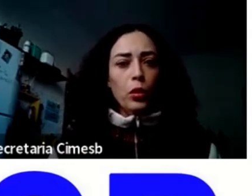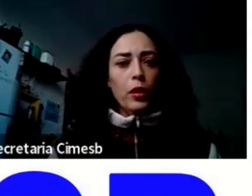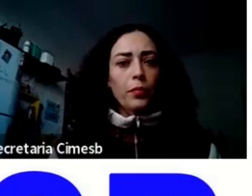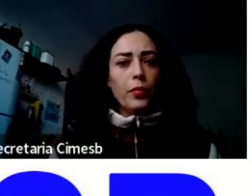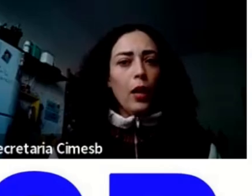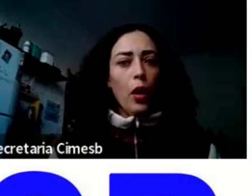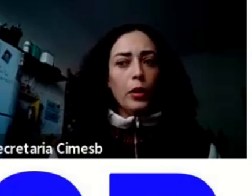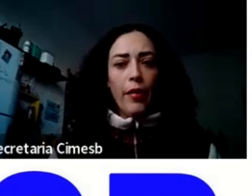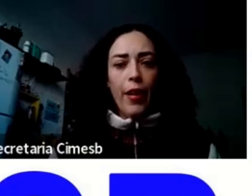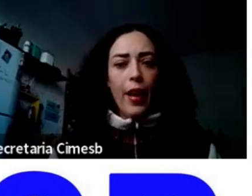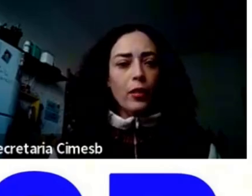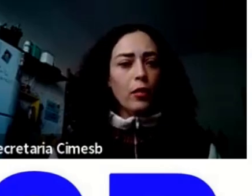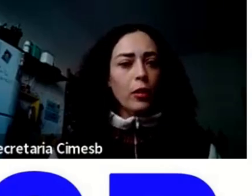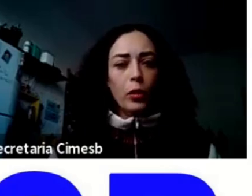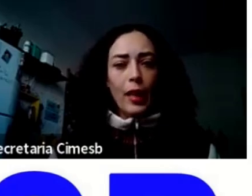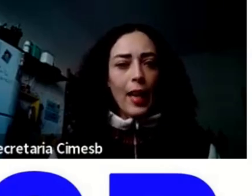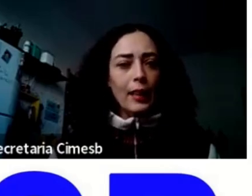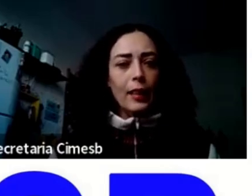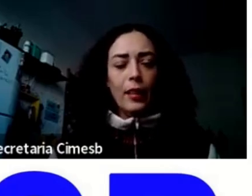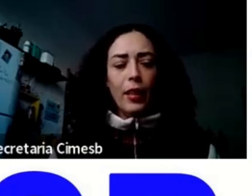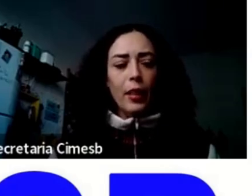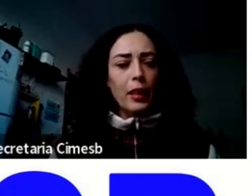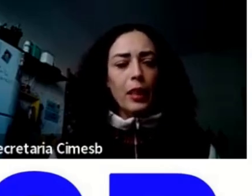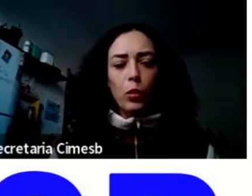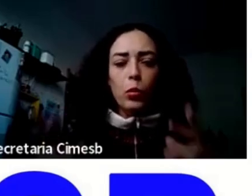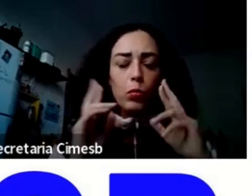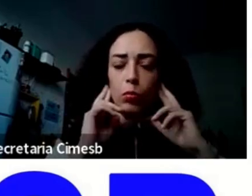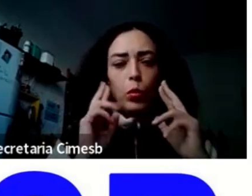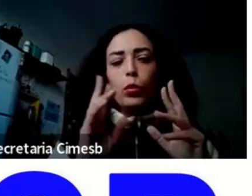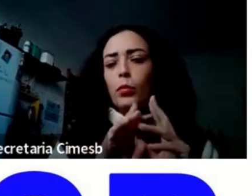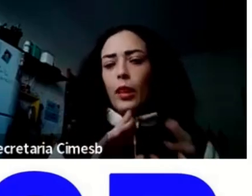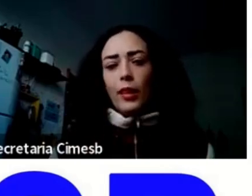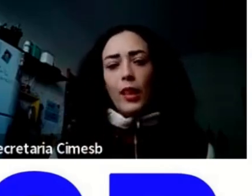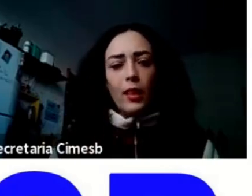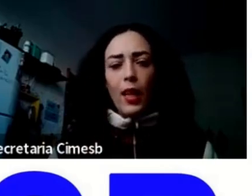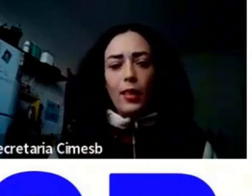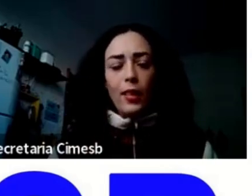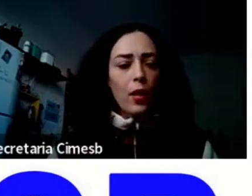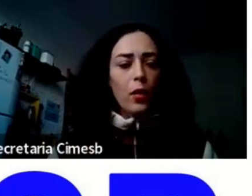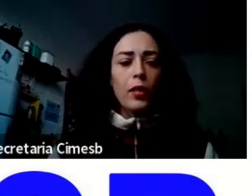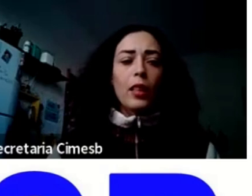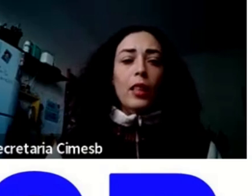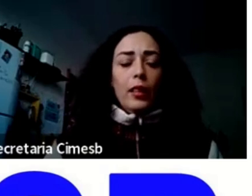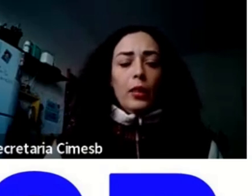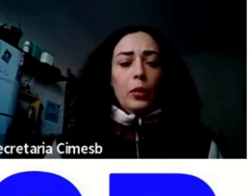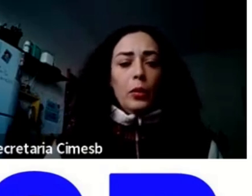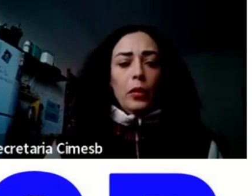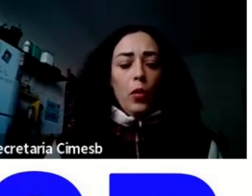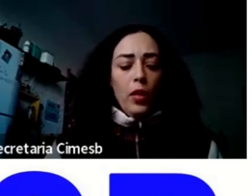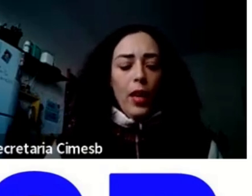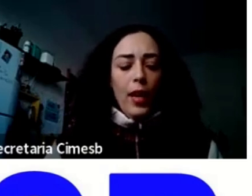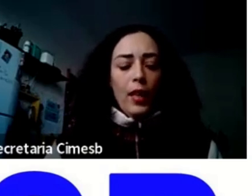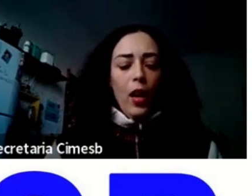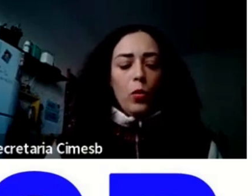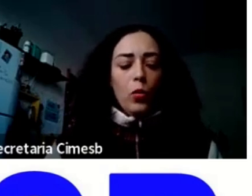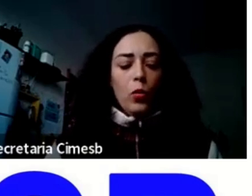alguns escutam, agora o severo não escuta nada, o severo perdeu tudo, muitas vezes nasceu, então